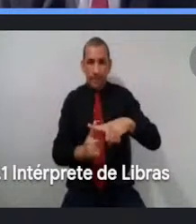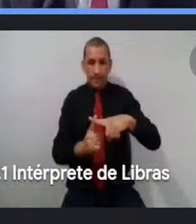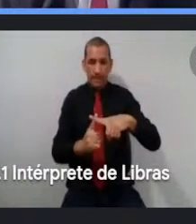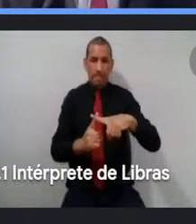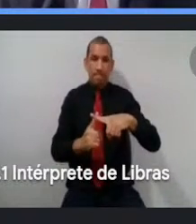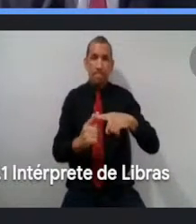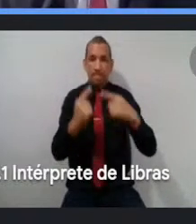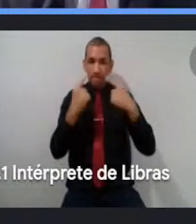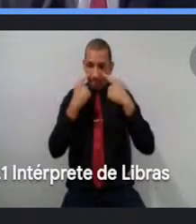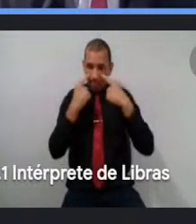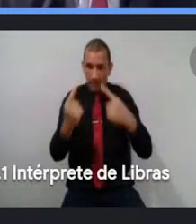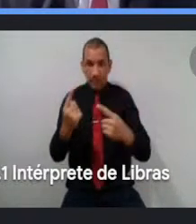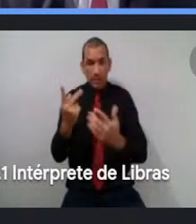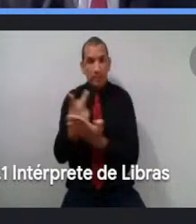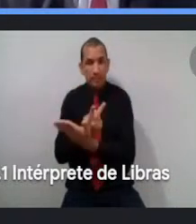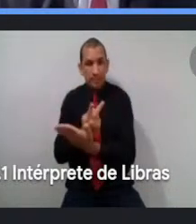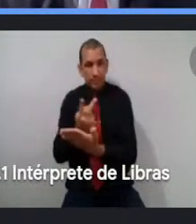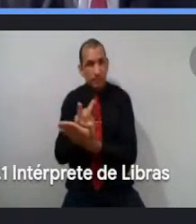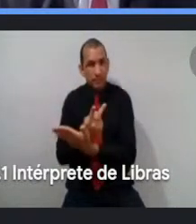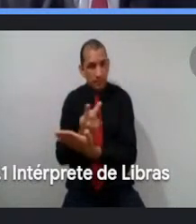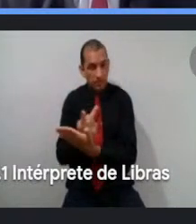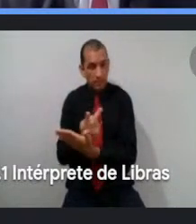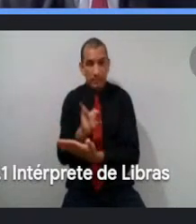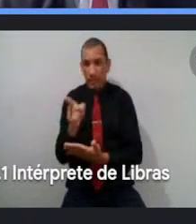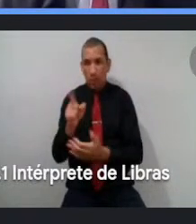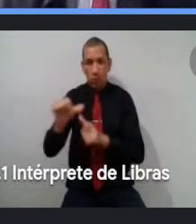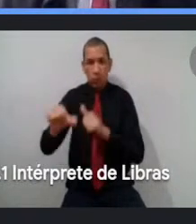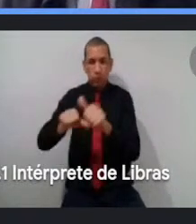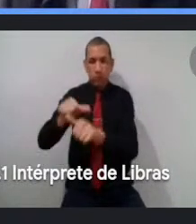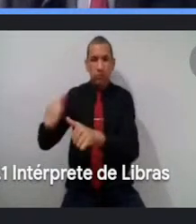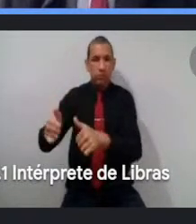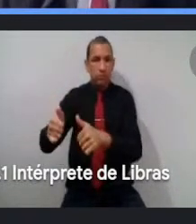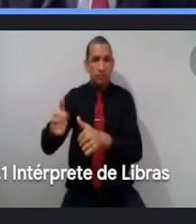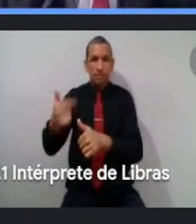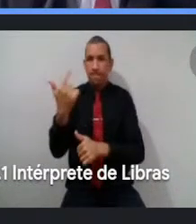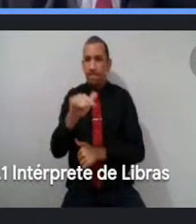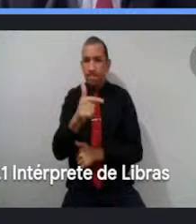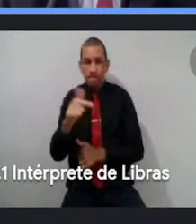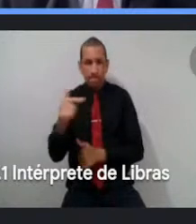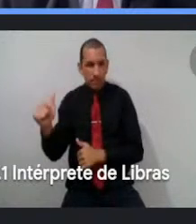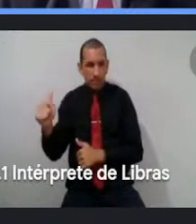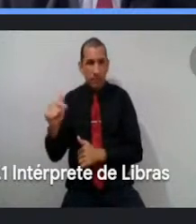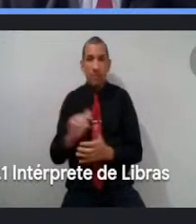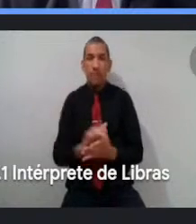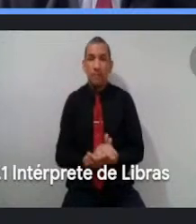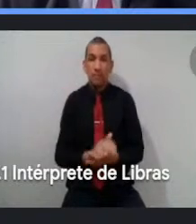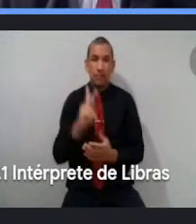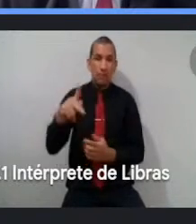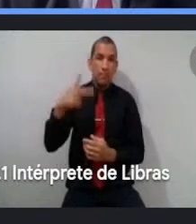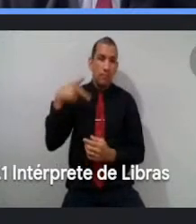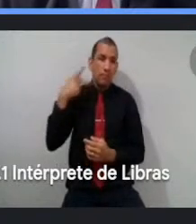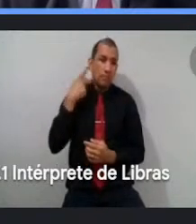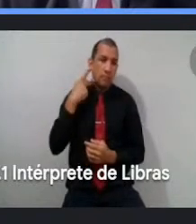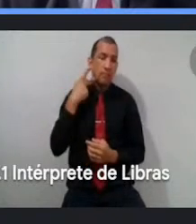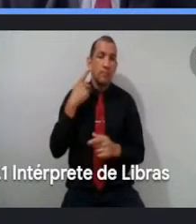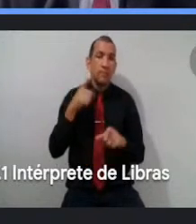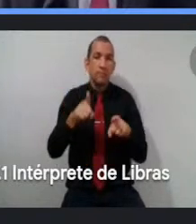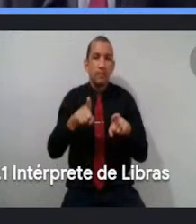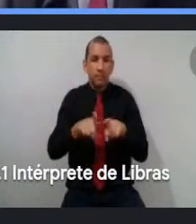vista a irregularidade não sanada e A douta Procuradoria